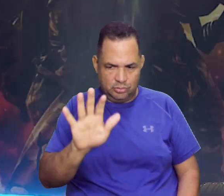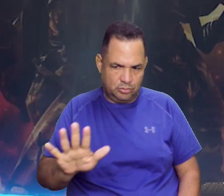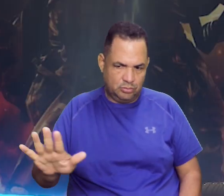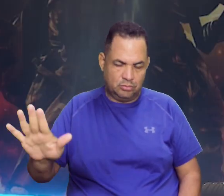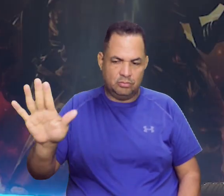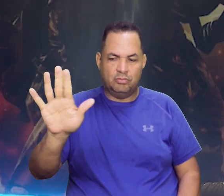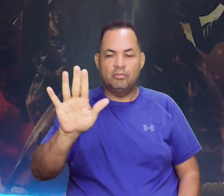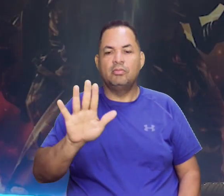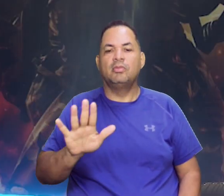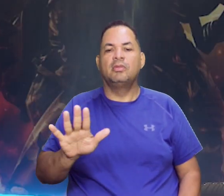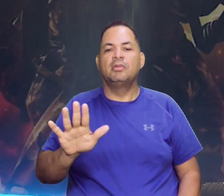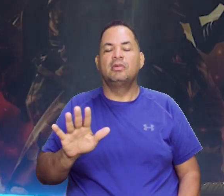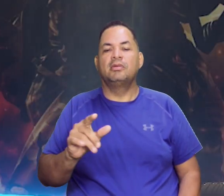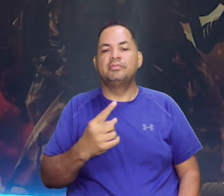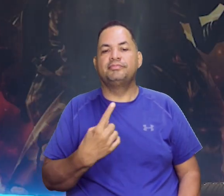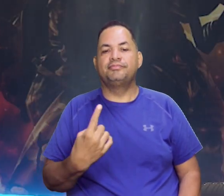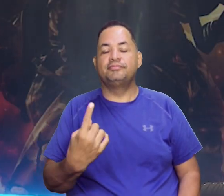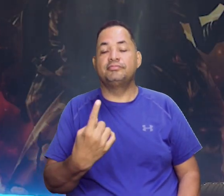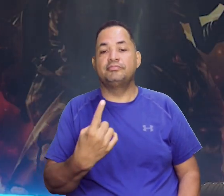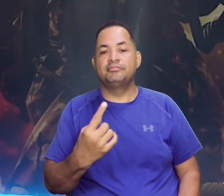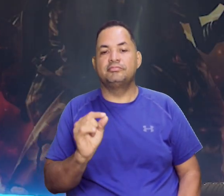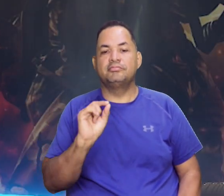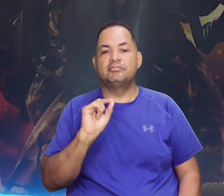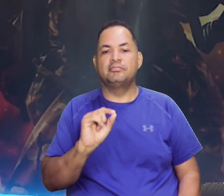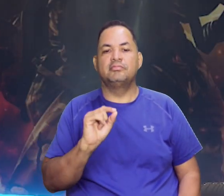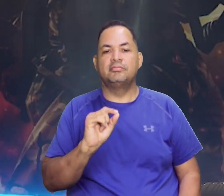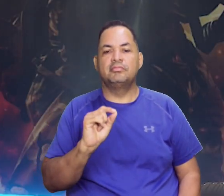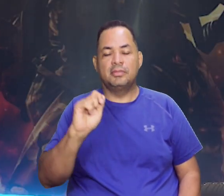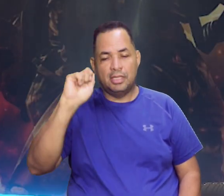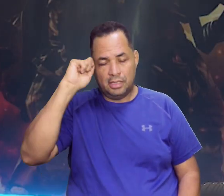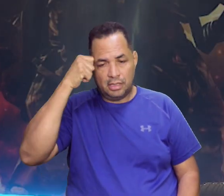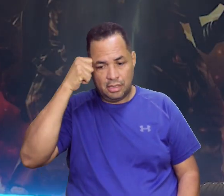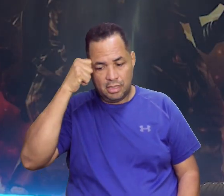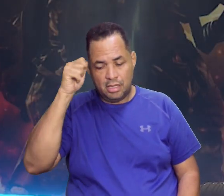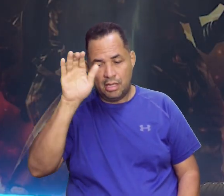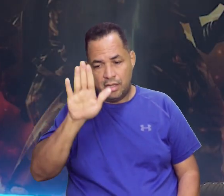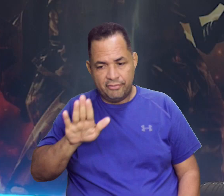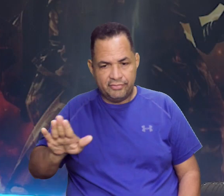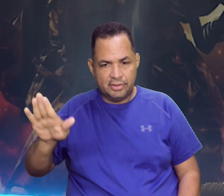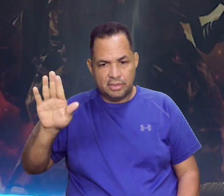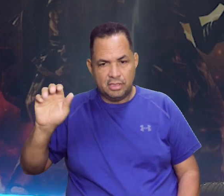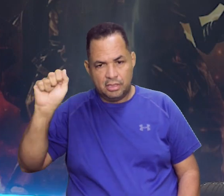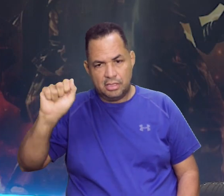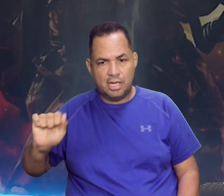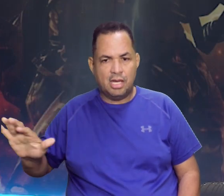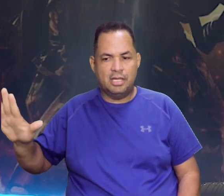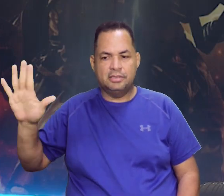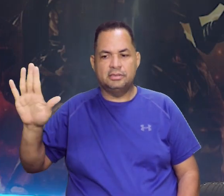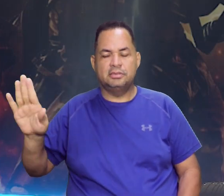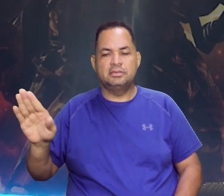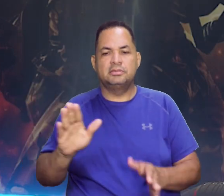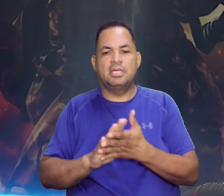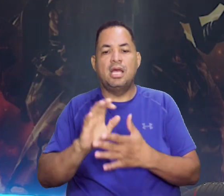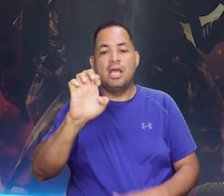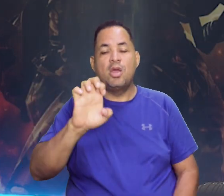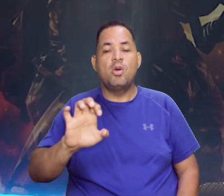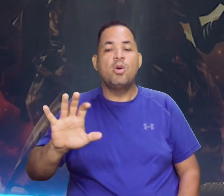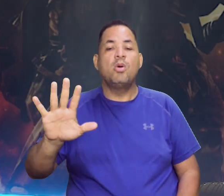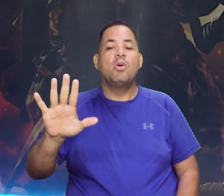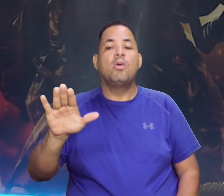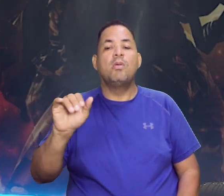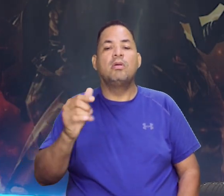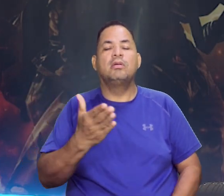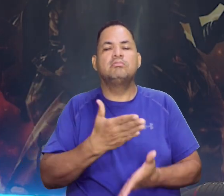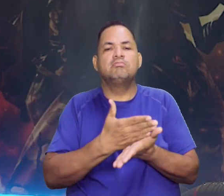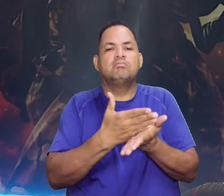esses outros lugares, nós estamos falando de África e Ásia. Então, os europeus, eles